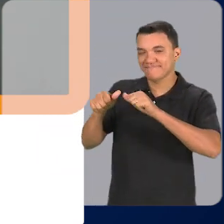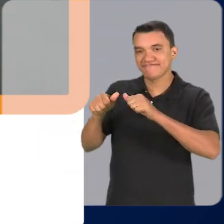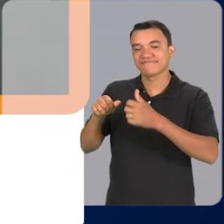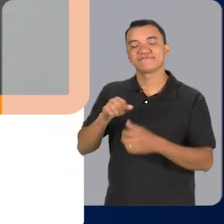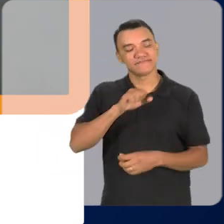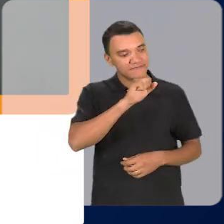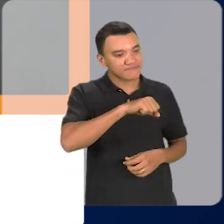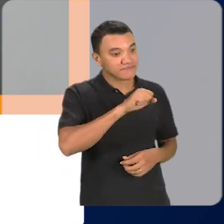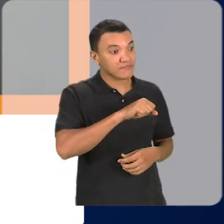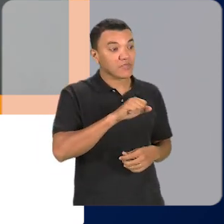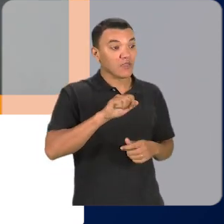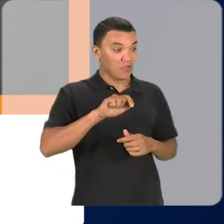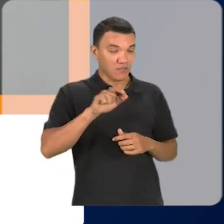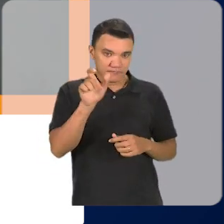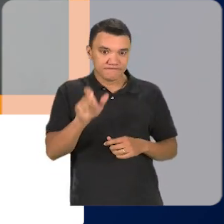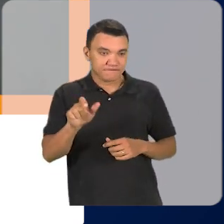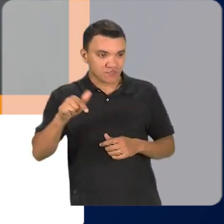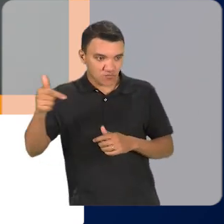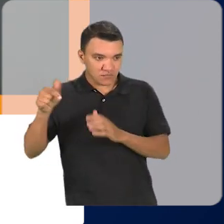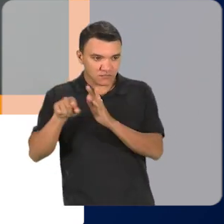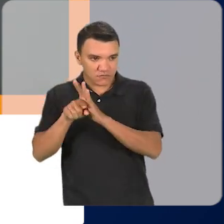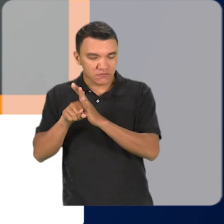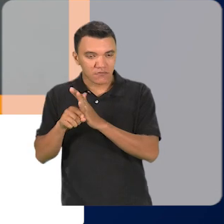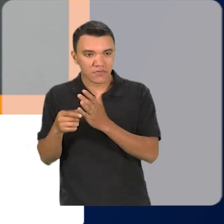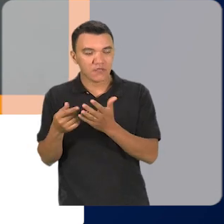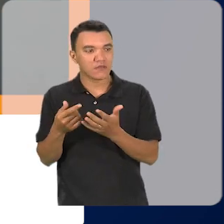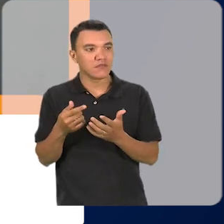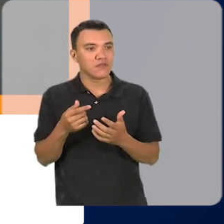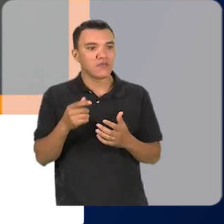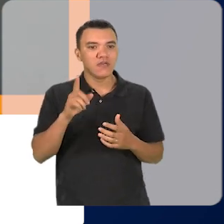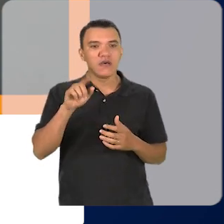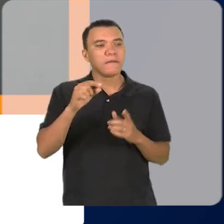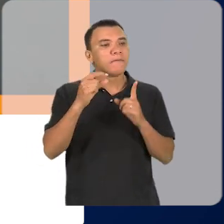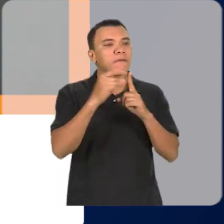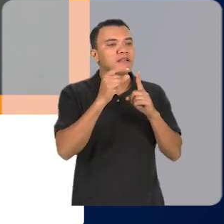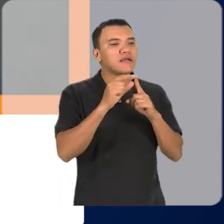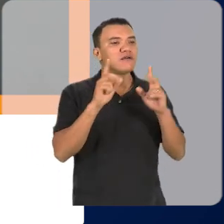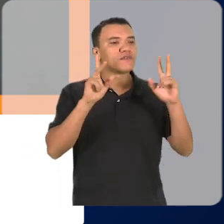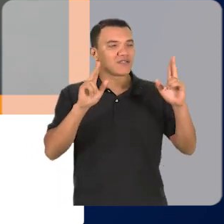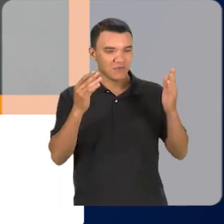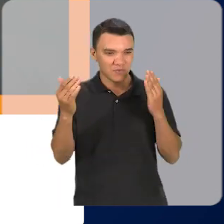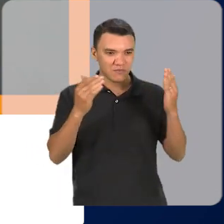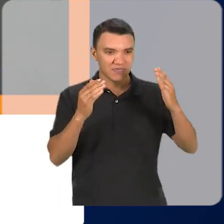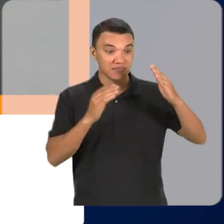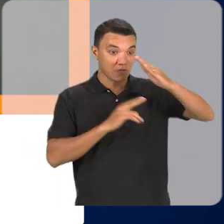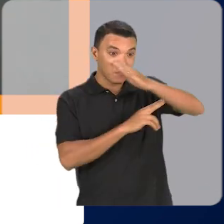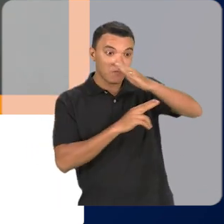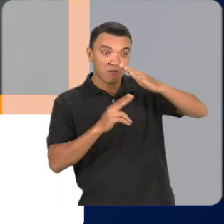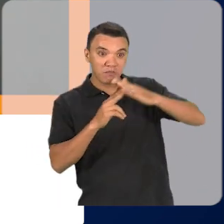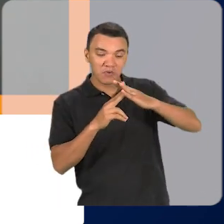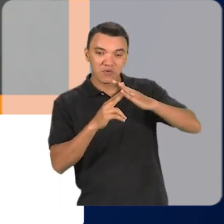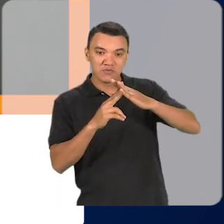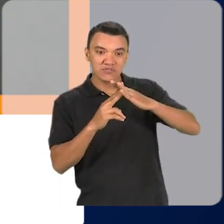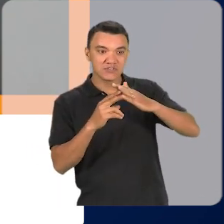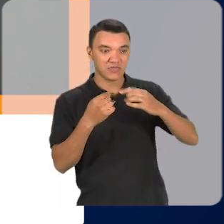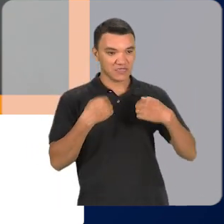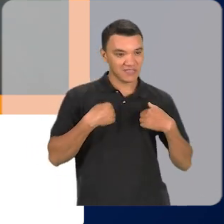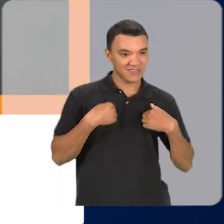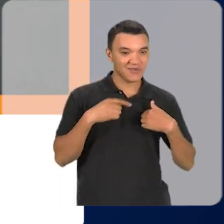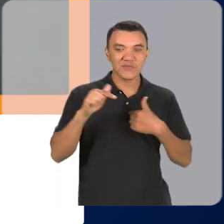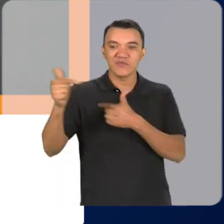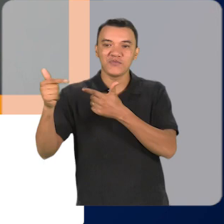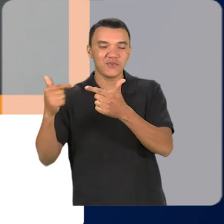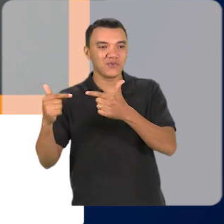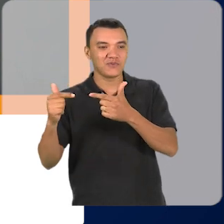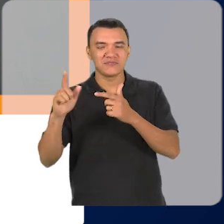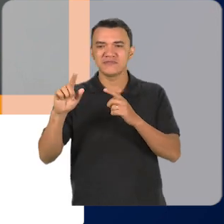a palavra é uma ponte entre mim e os outros. Então, que palavra é essa? É a palavra falada, né,